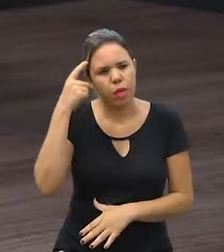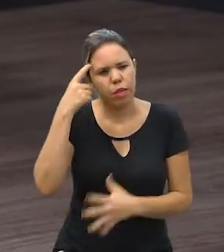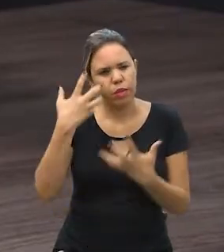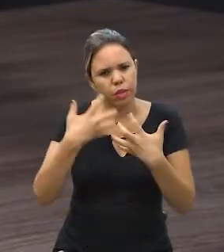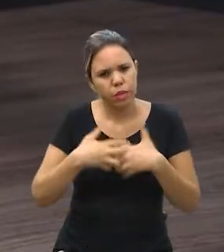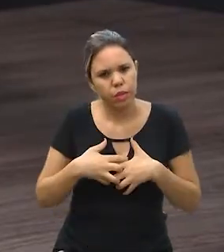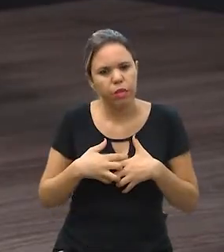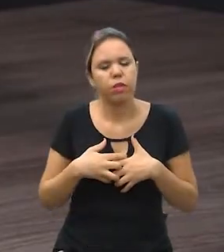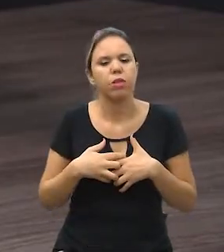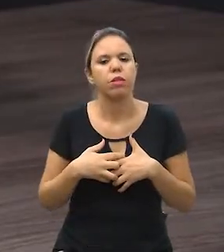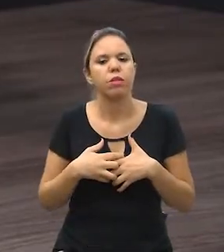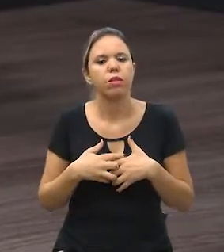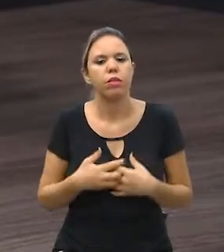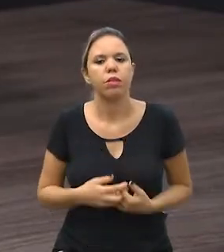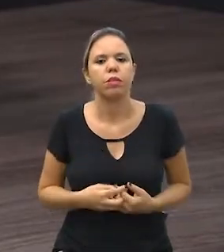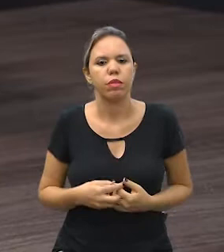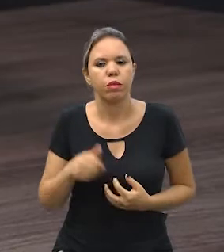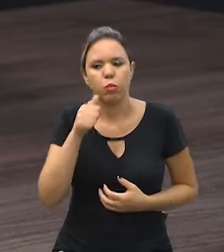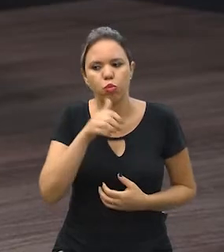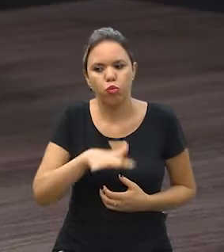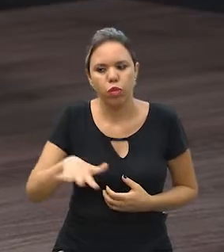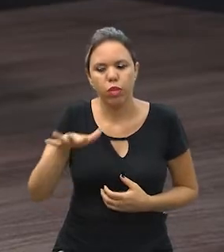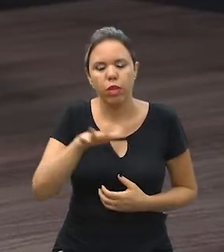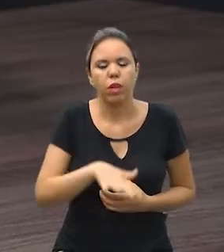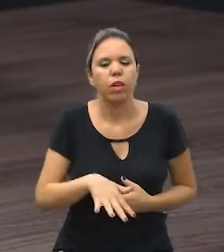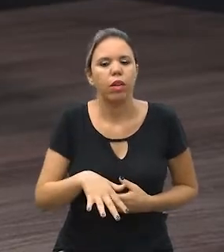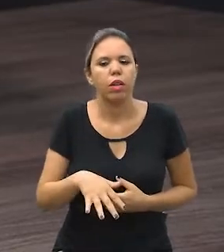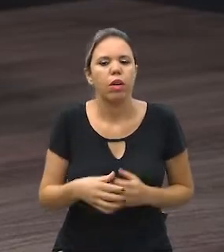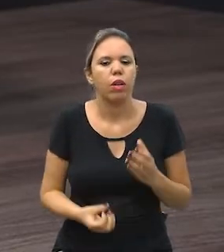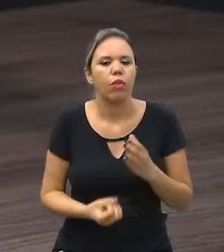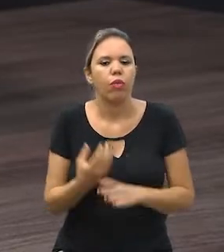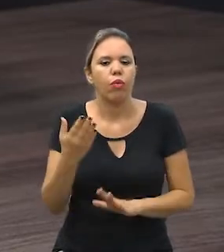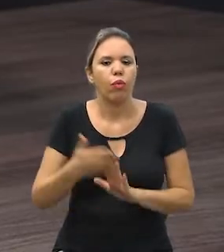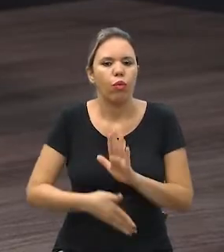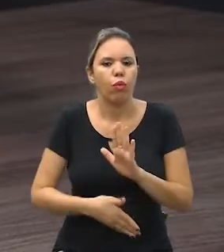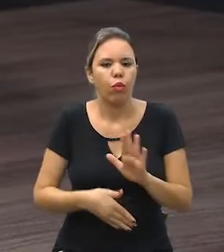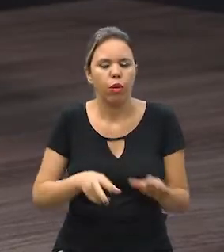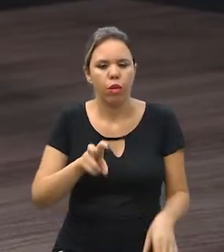recorte etário, elas aparecem aí com